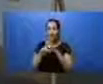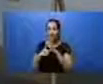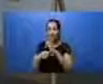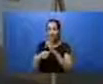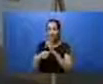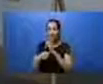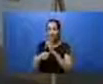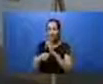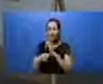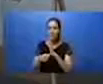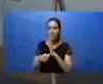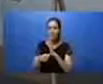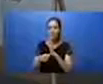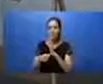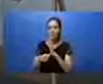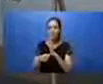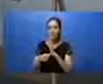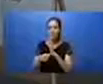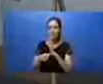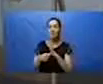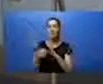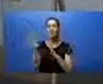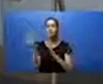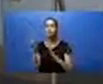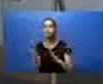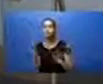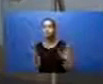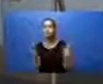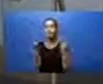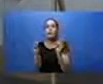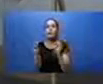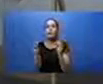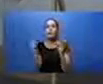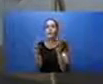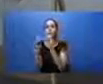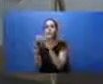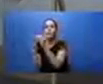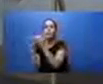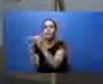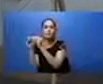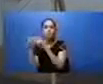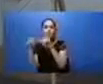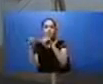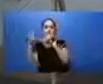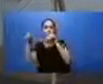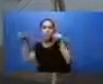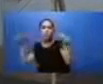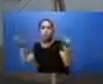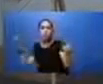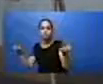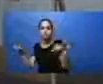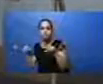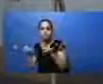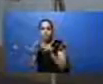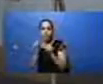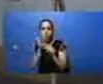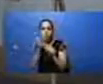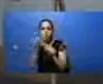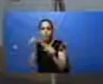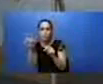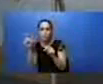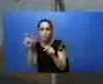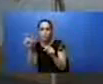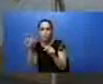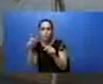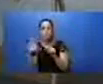Depois, a gente vai montar as duas frações no todo referência, só que